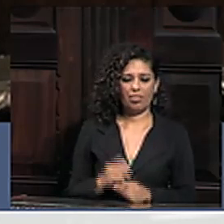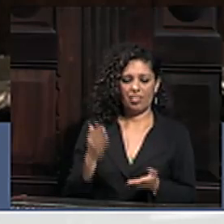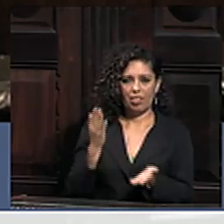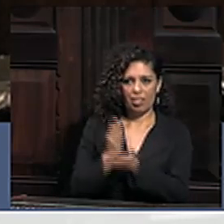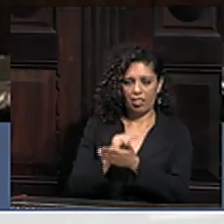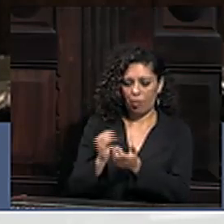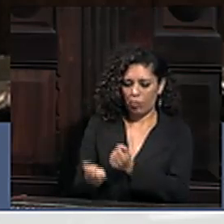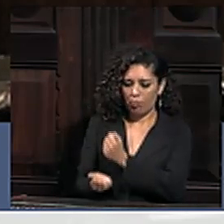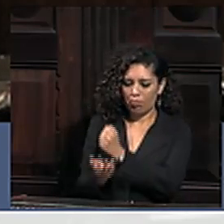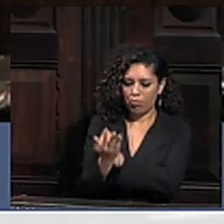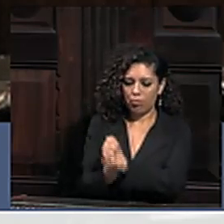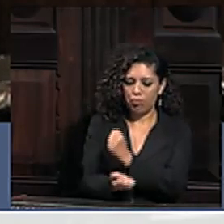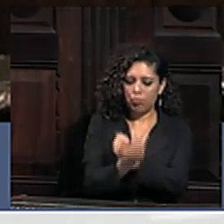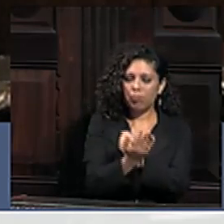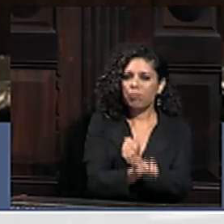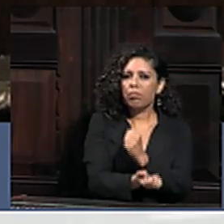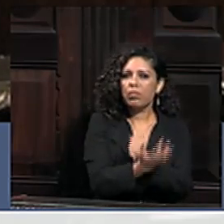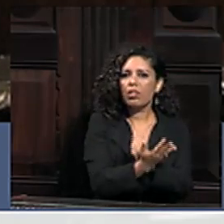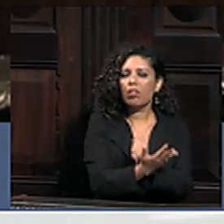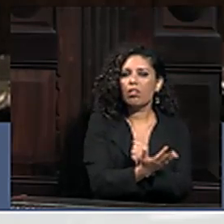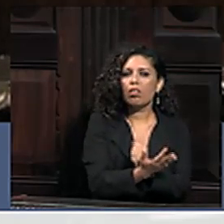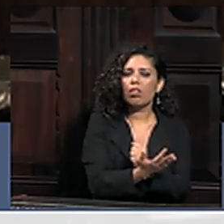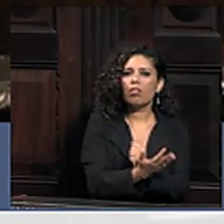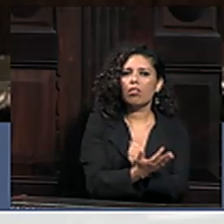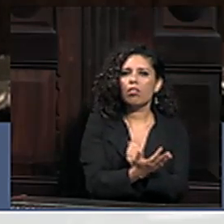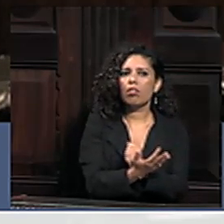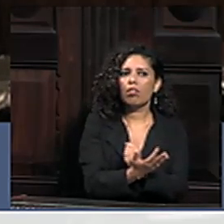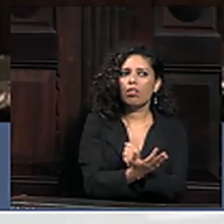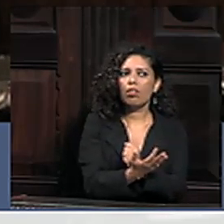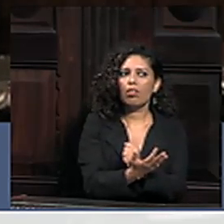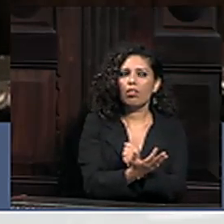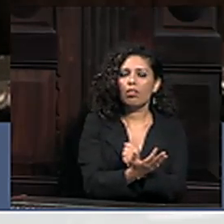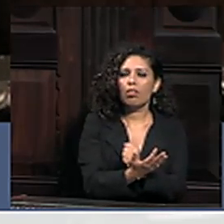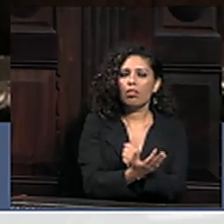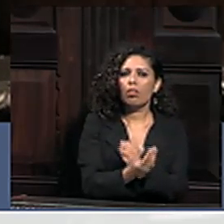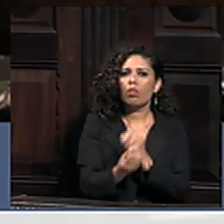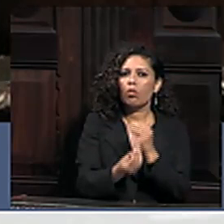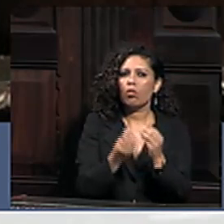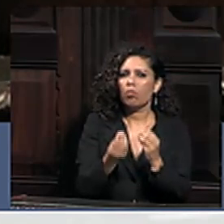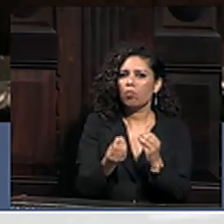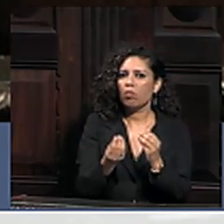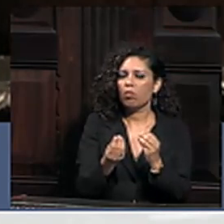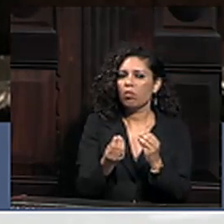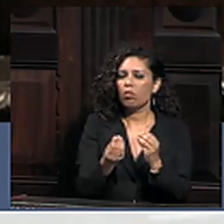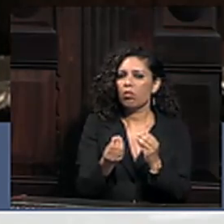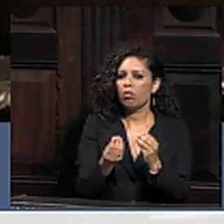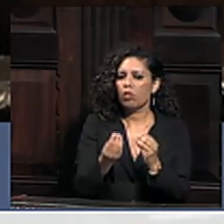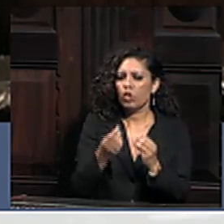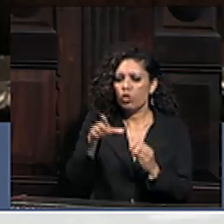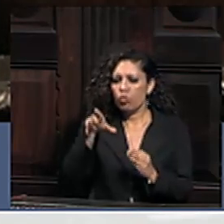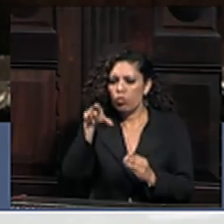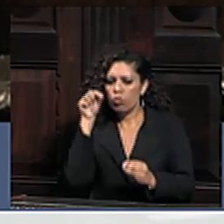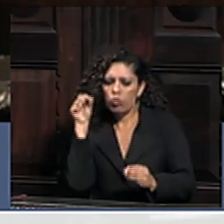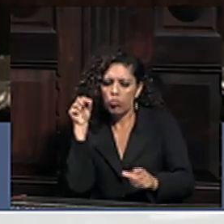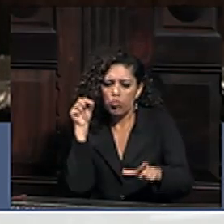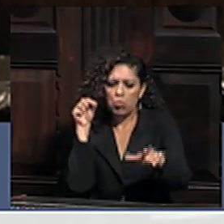corrupção seletivamente feito, repito, seletivamente feito,